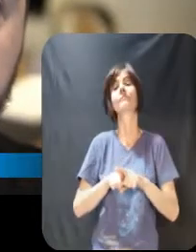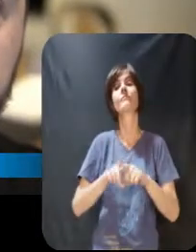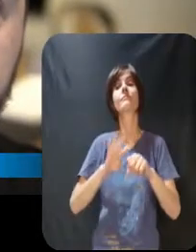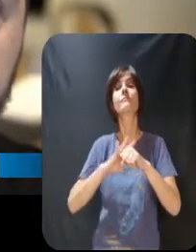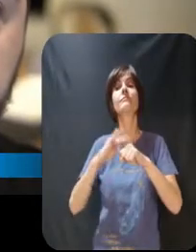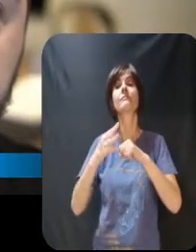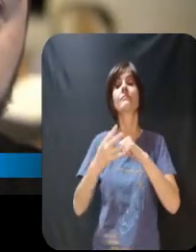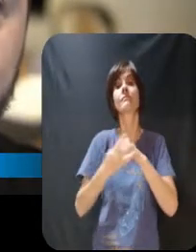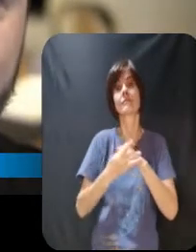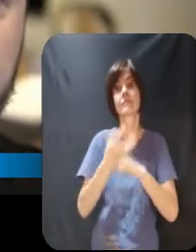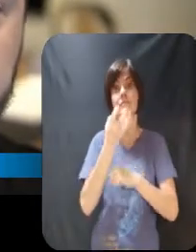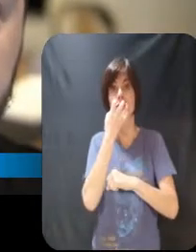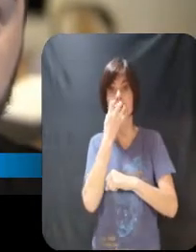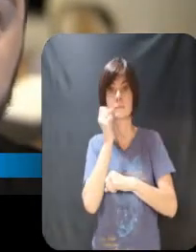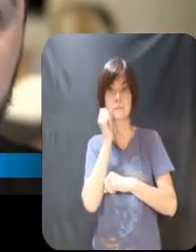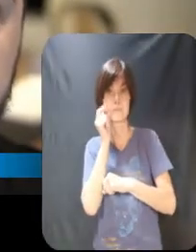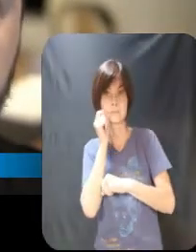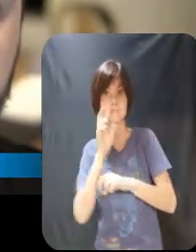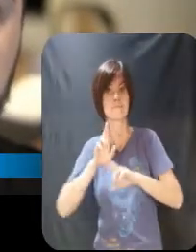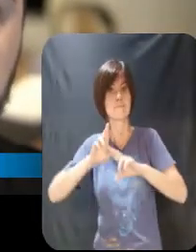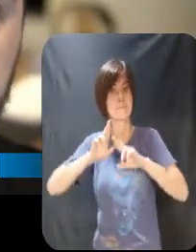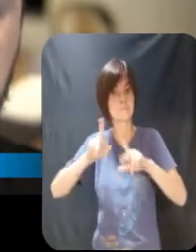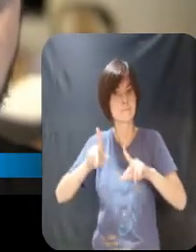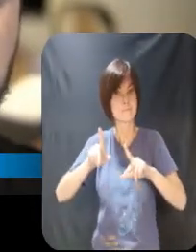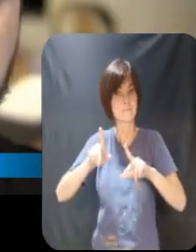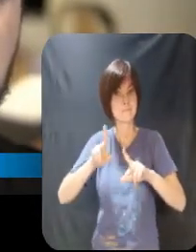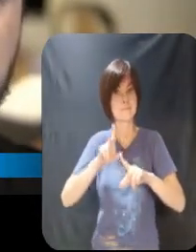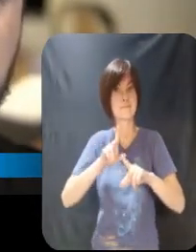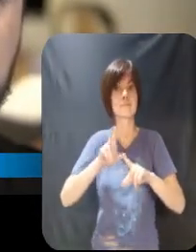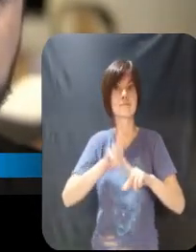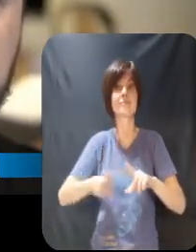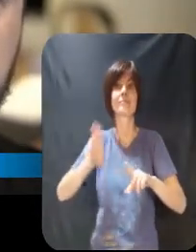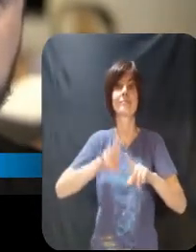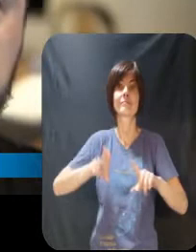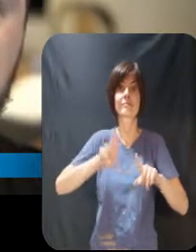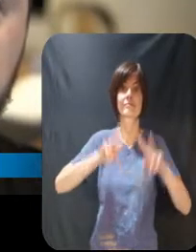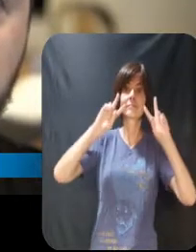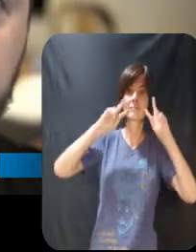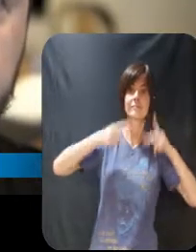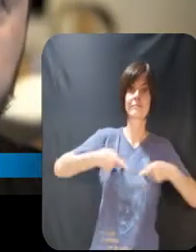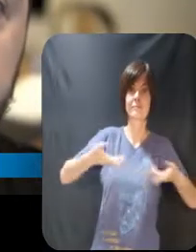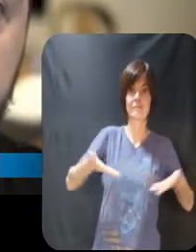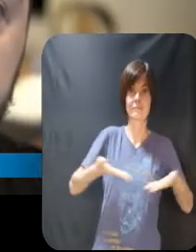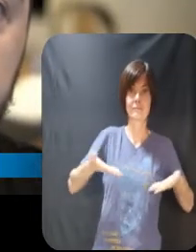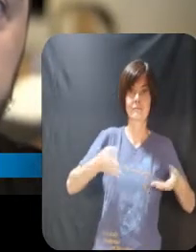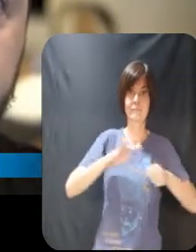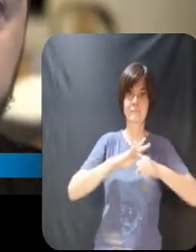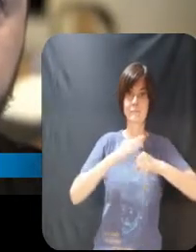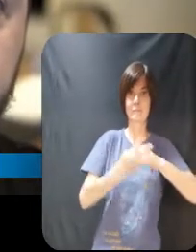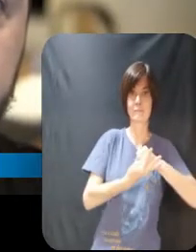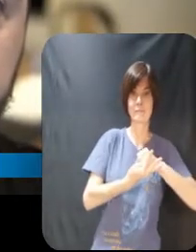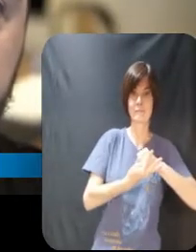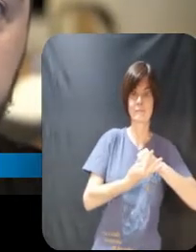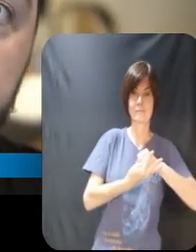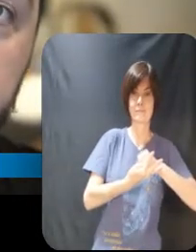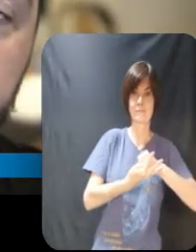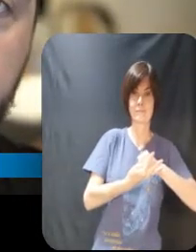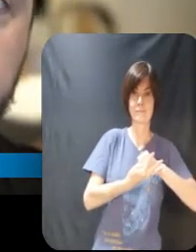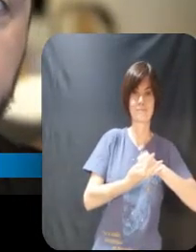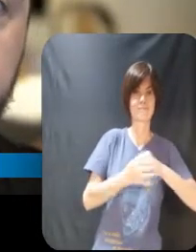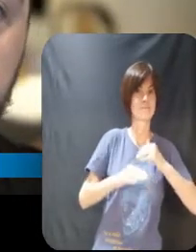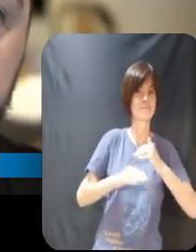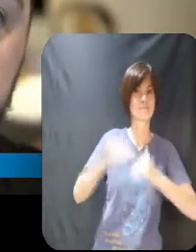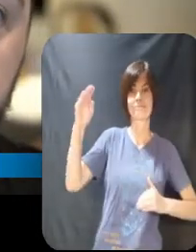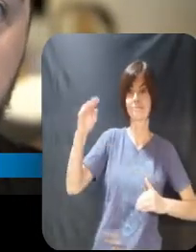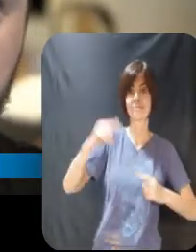do coronavírus que está causando a Covid-19 agora, para a imunidade não proteger. Então não adianta pensar na vacina dos animais, porque é um